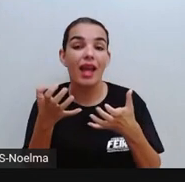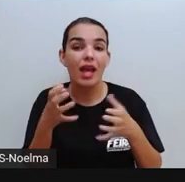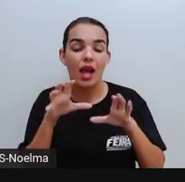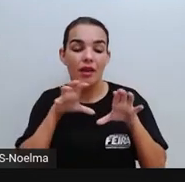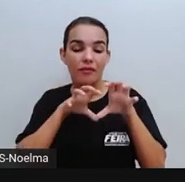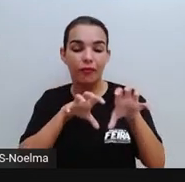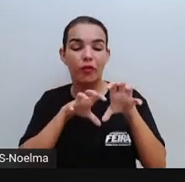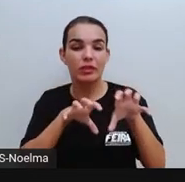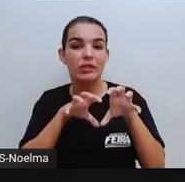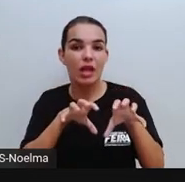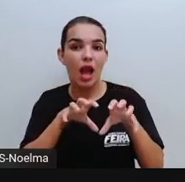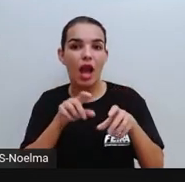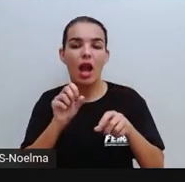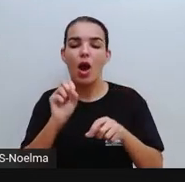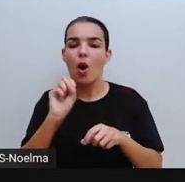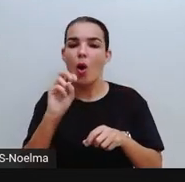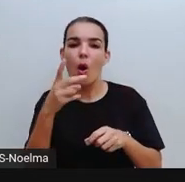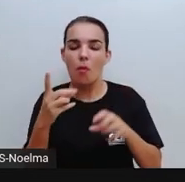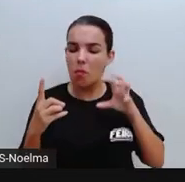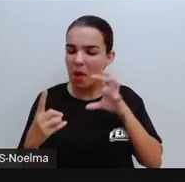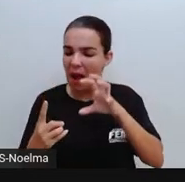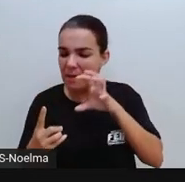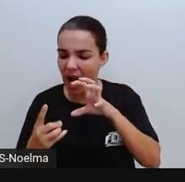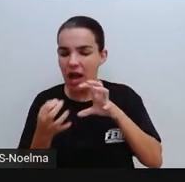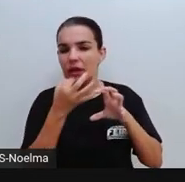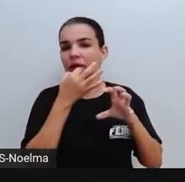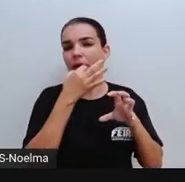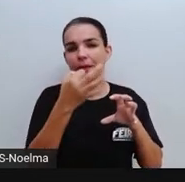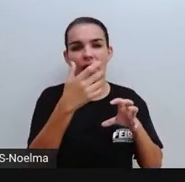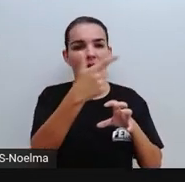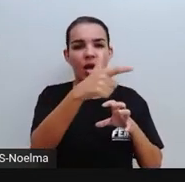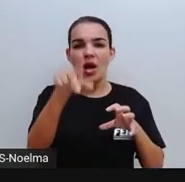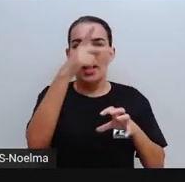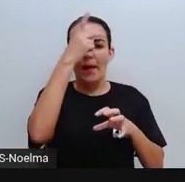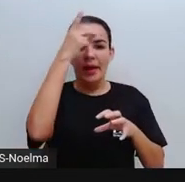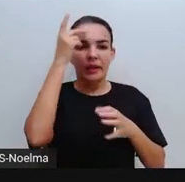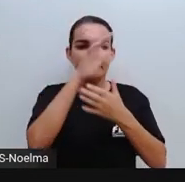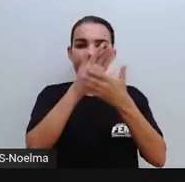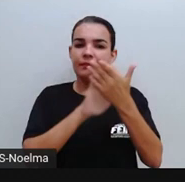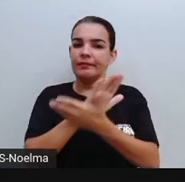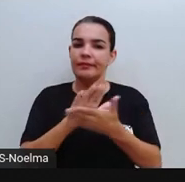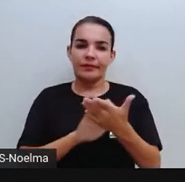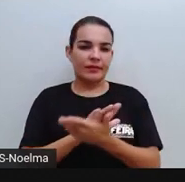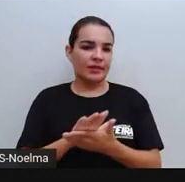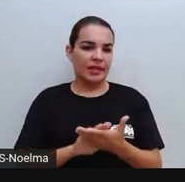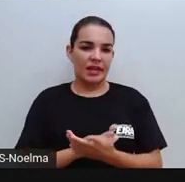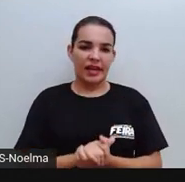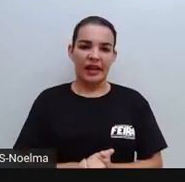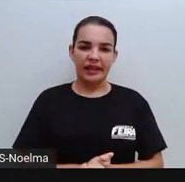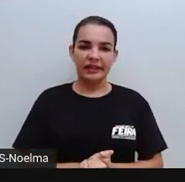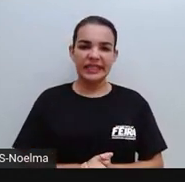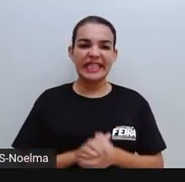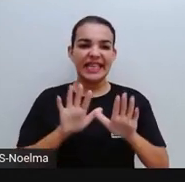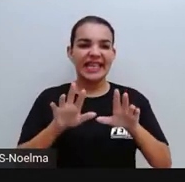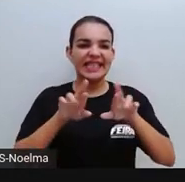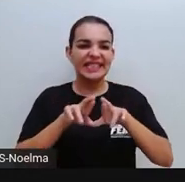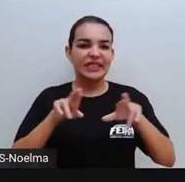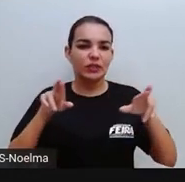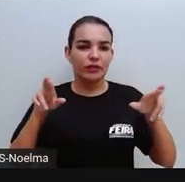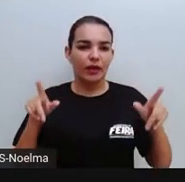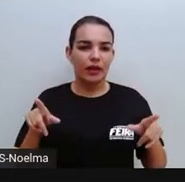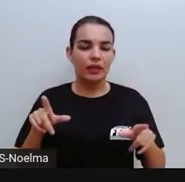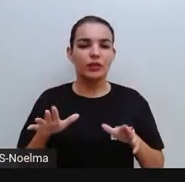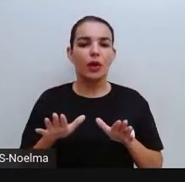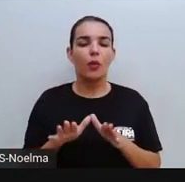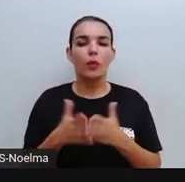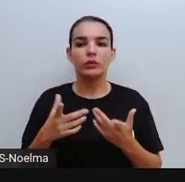formar opinião de ninguém eu tô querendo somente falar sobre algo que aconteceu tá diferente Aí